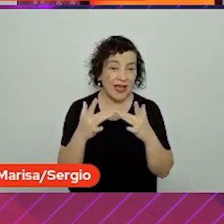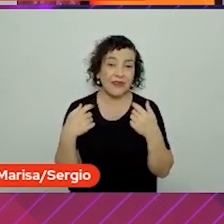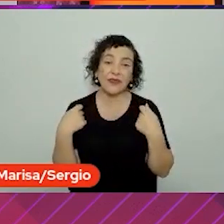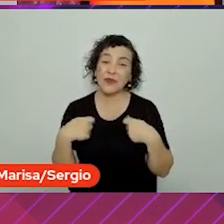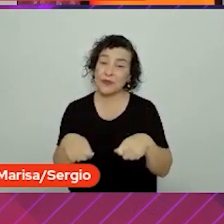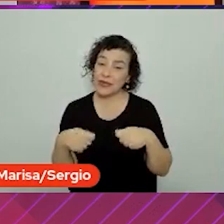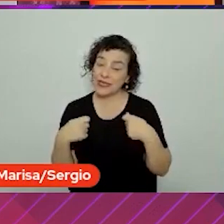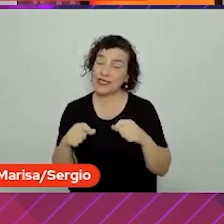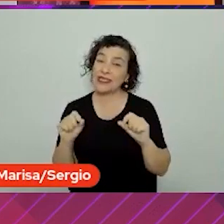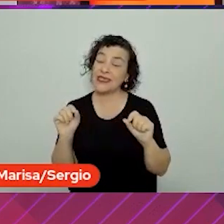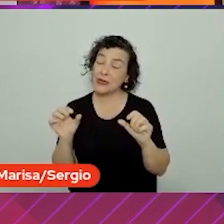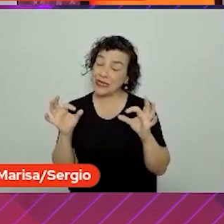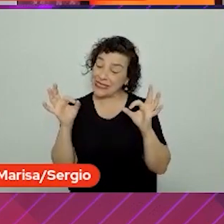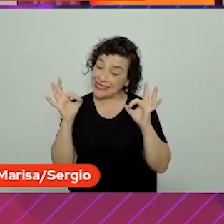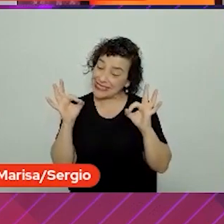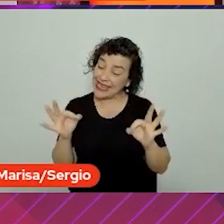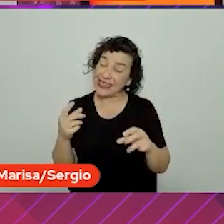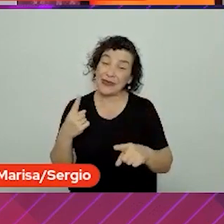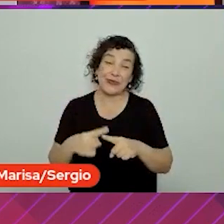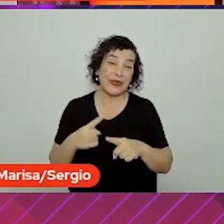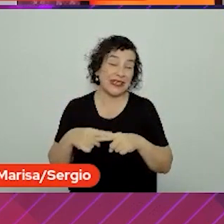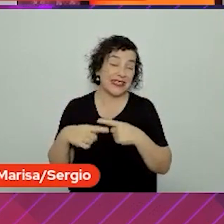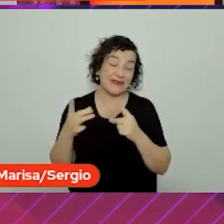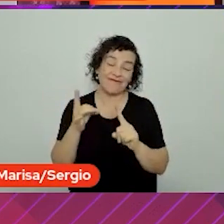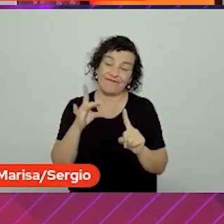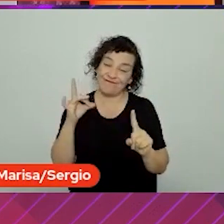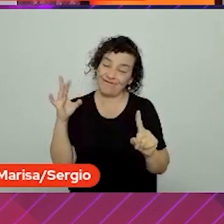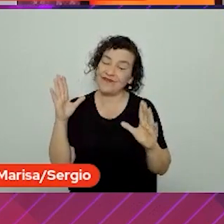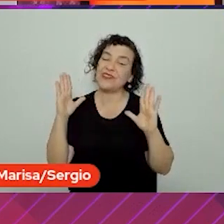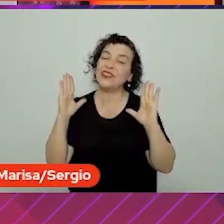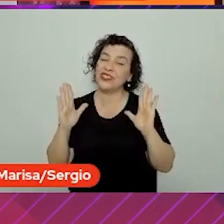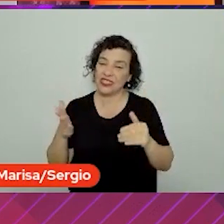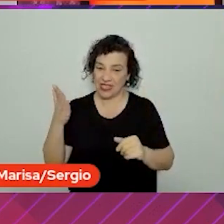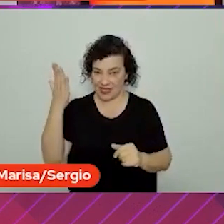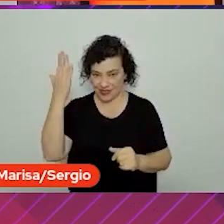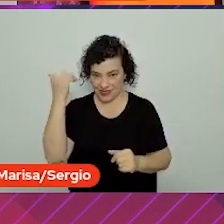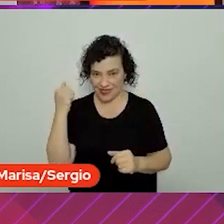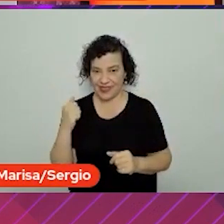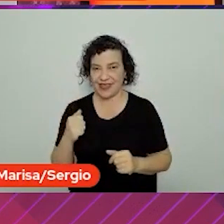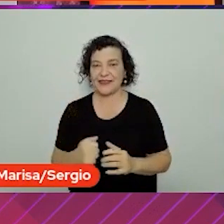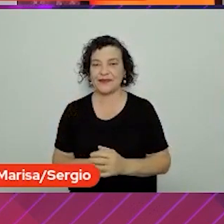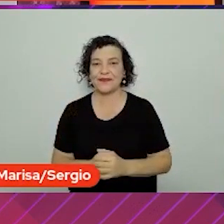criar antipatia por ti. Eu sei disso porque eu já passei por isso.